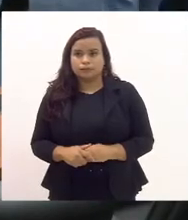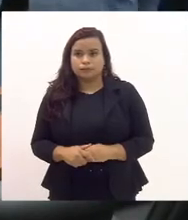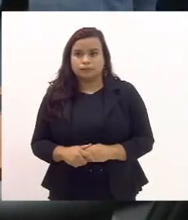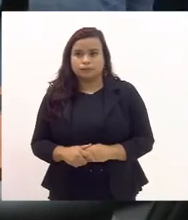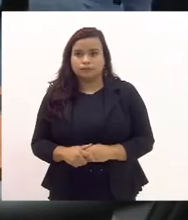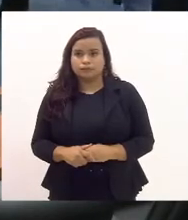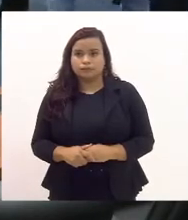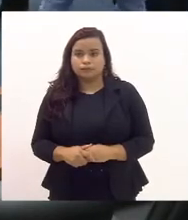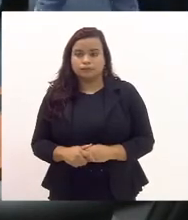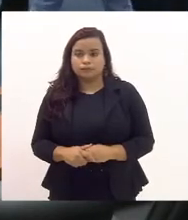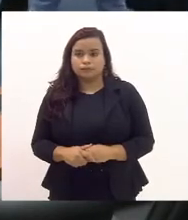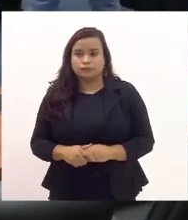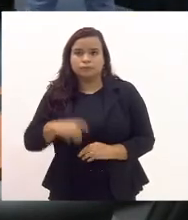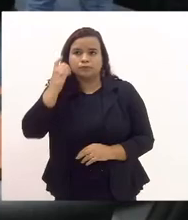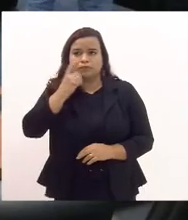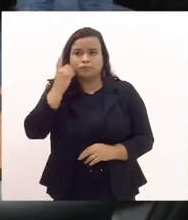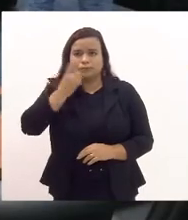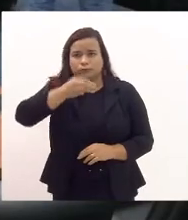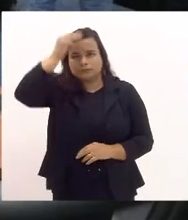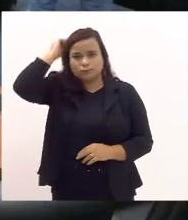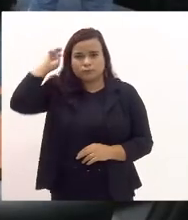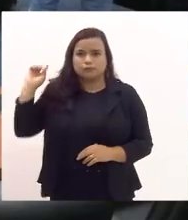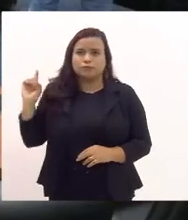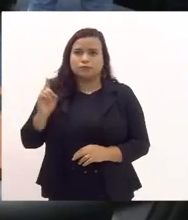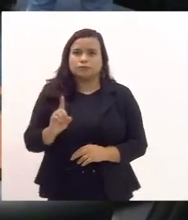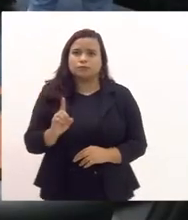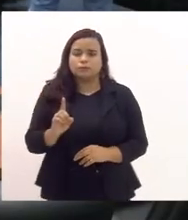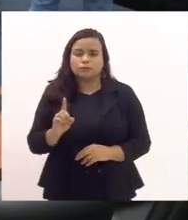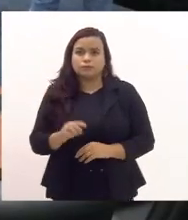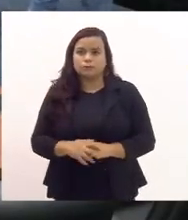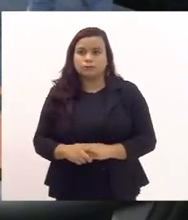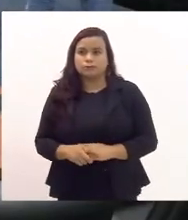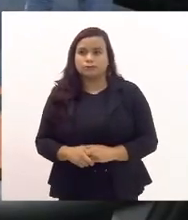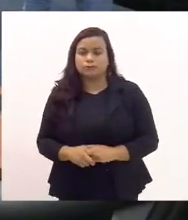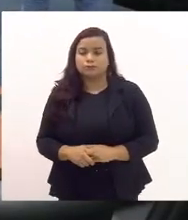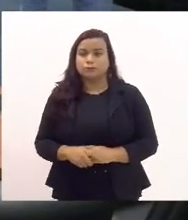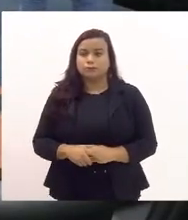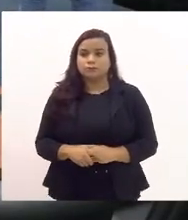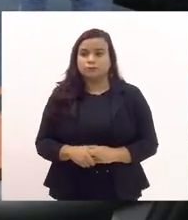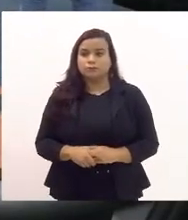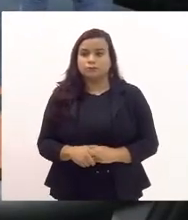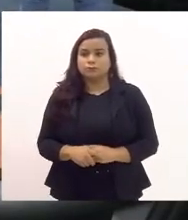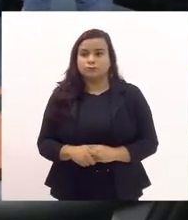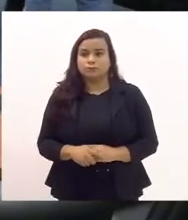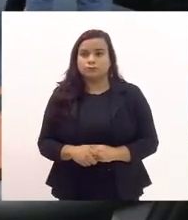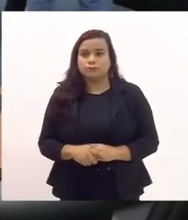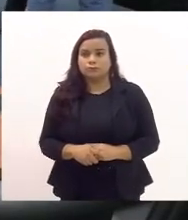o estado Márcio o Márcio